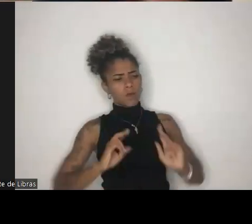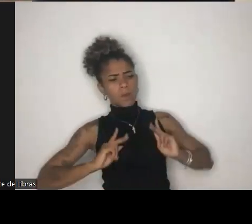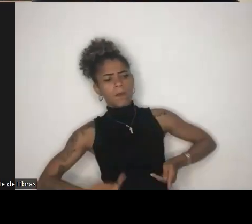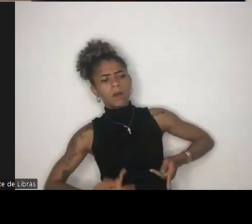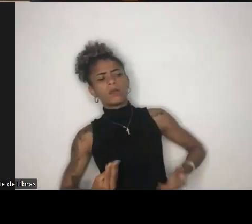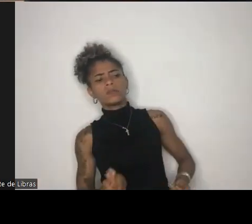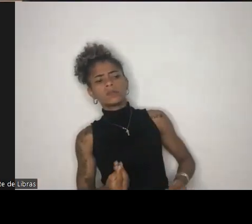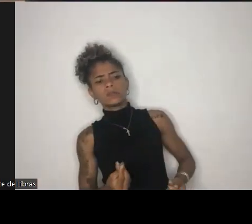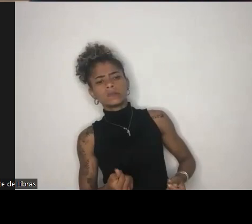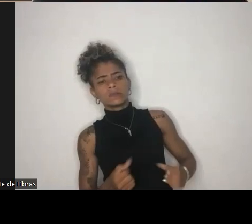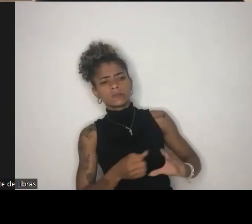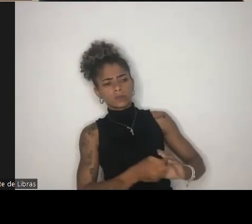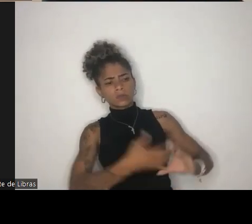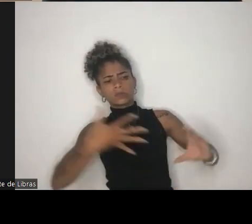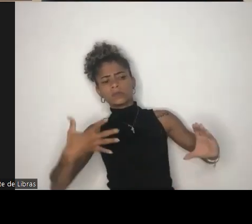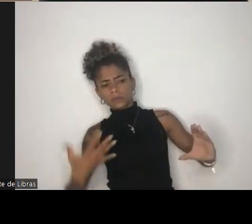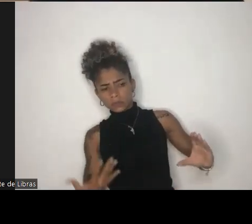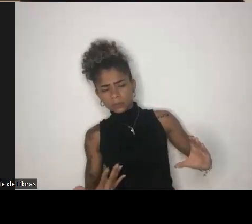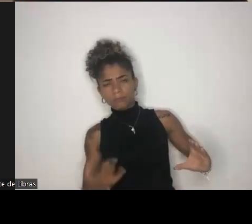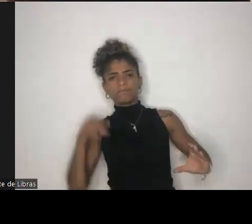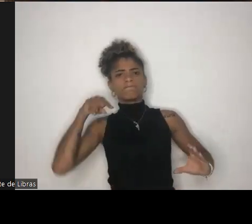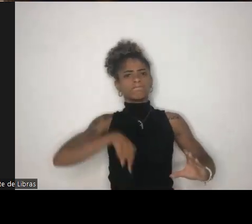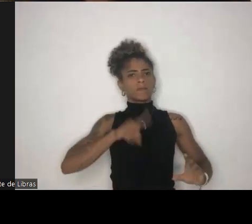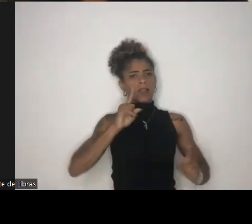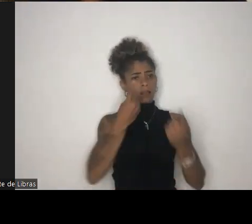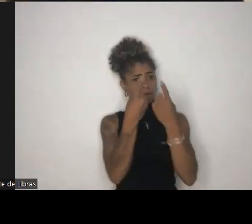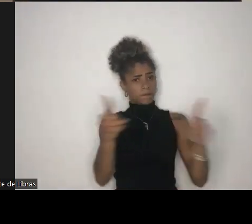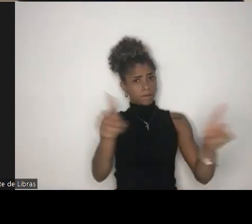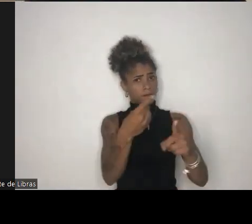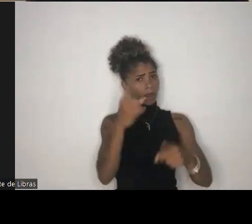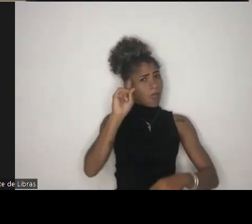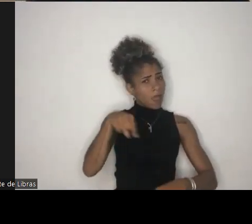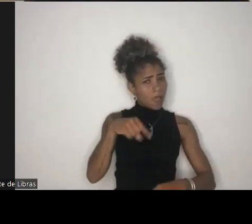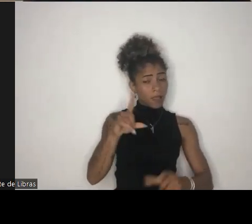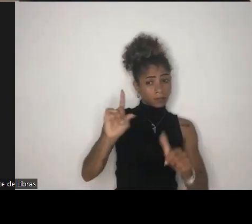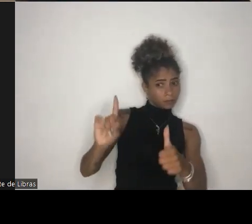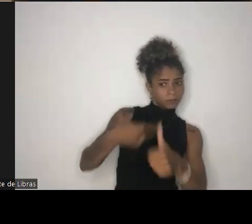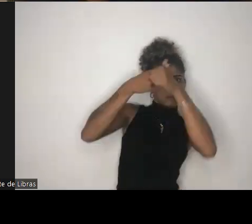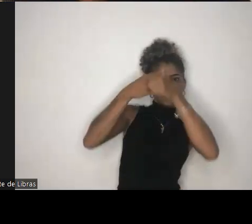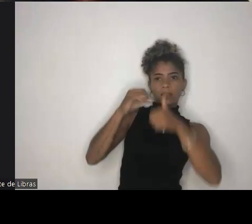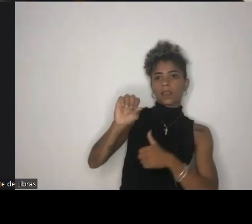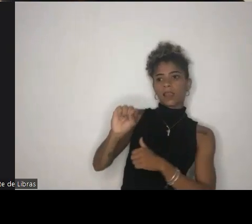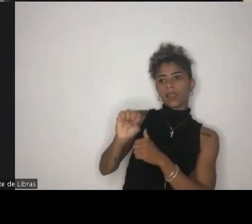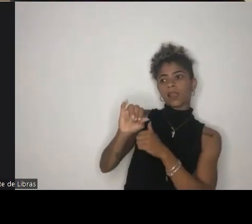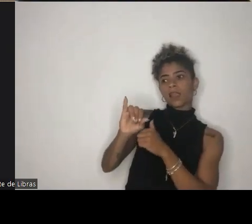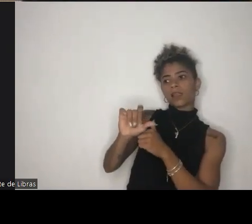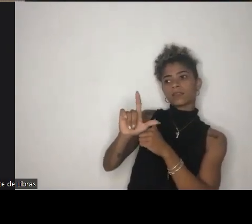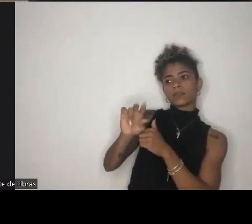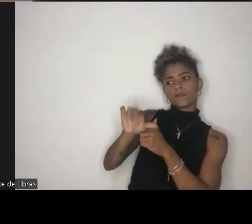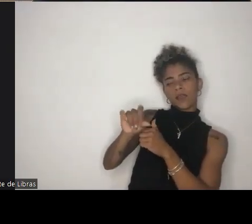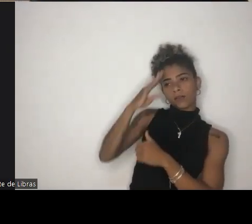é uma foto que eu fiz do maestro Silva que foi um dos meus digamos primeiros grandes mentores né